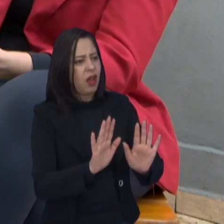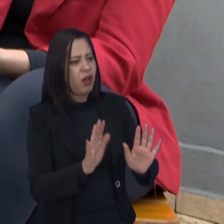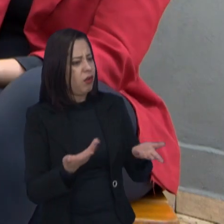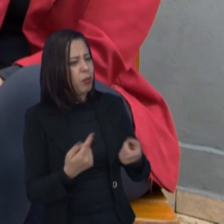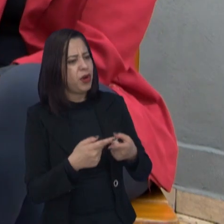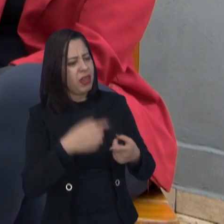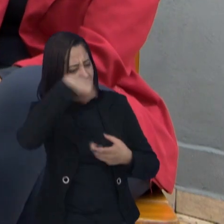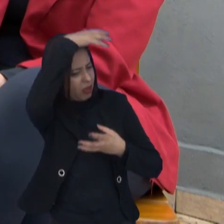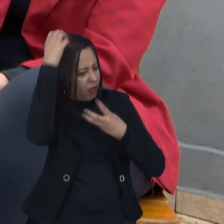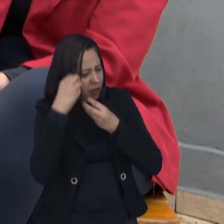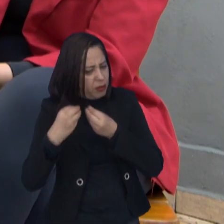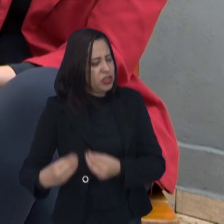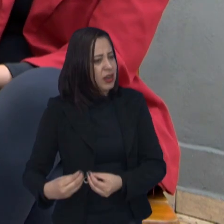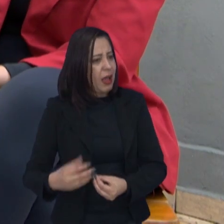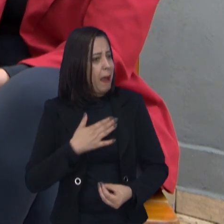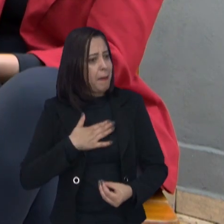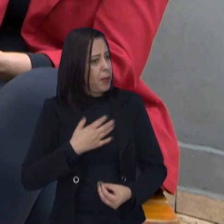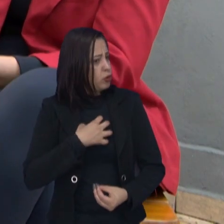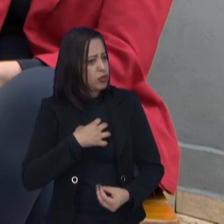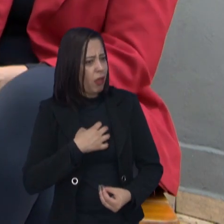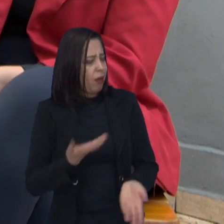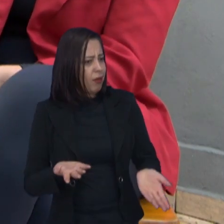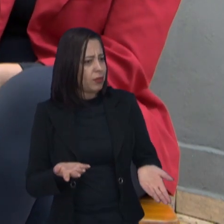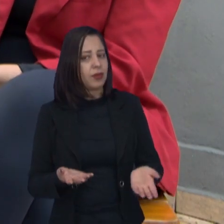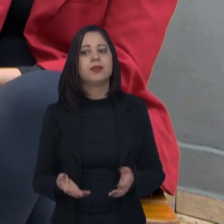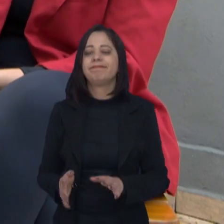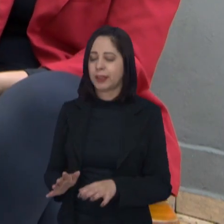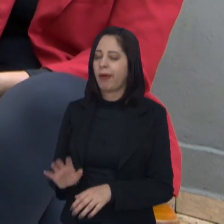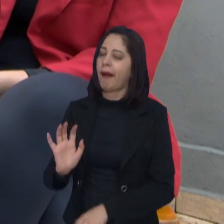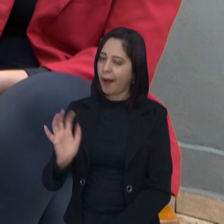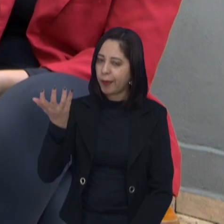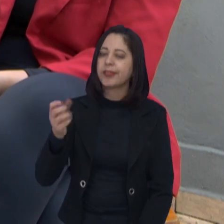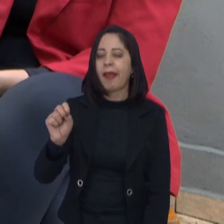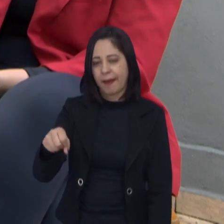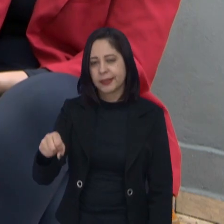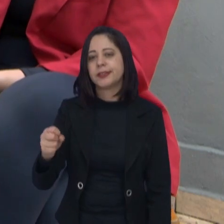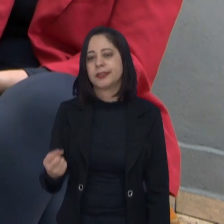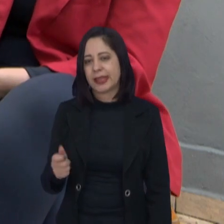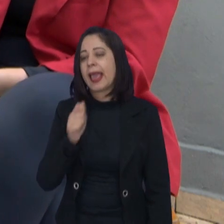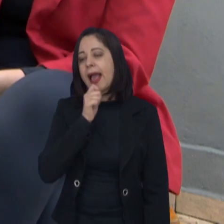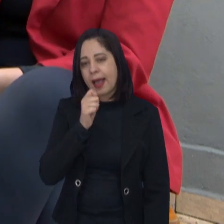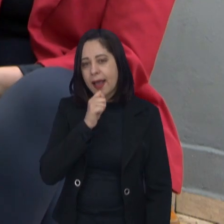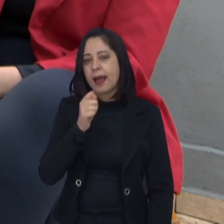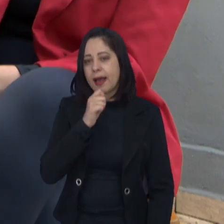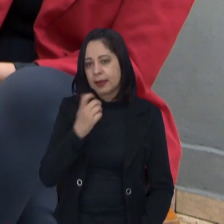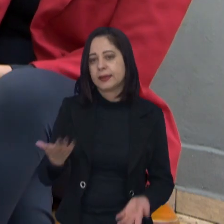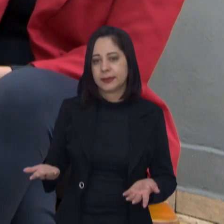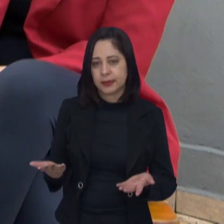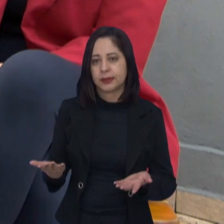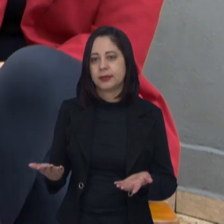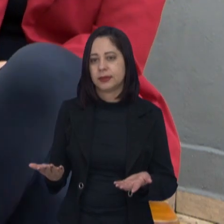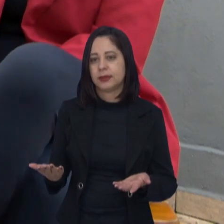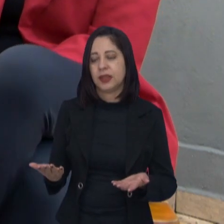como eu vou tirar minha vestimenta, né, você me conheceu assim, enfim, né, então é algo que as pessoas acabam entrando nesse lugar e acham que